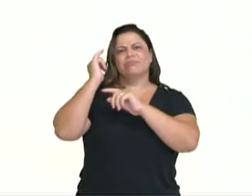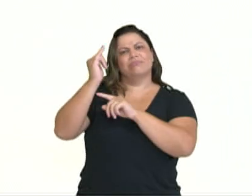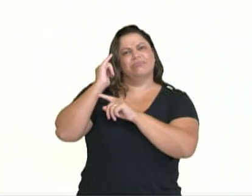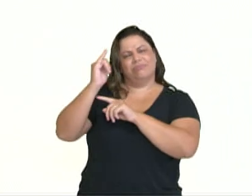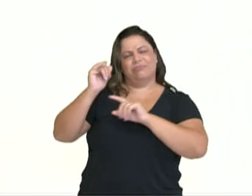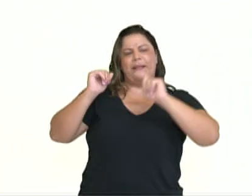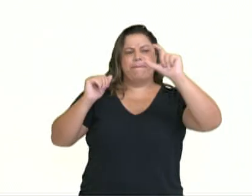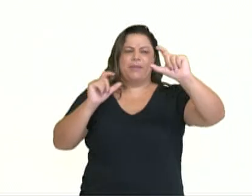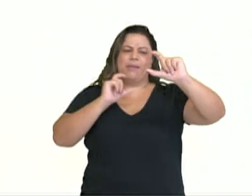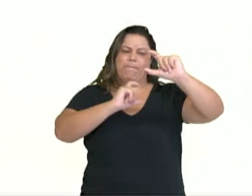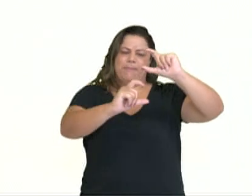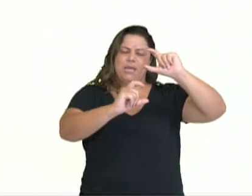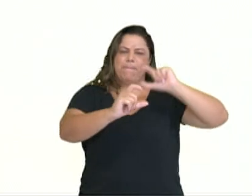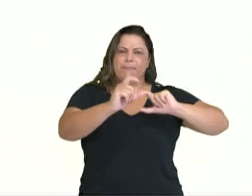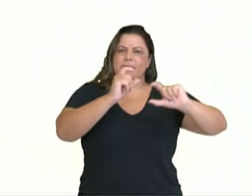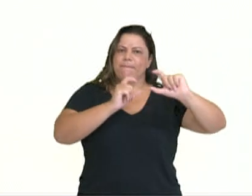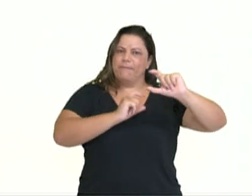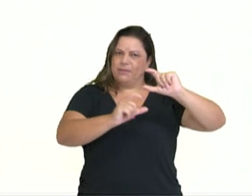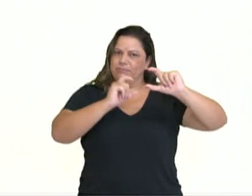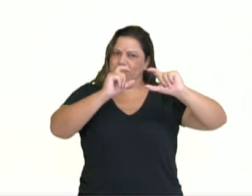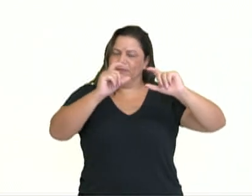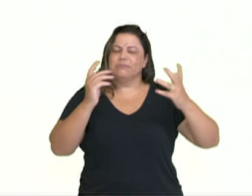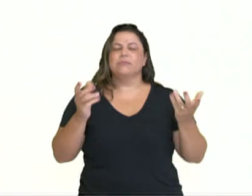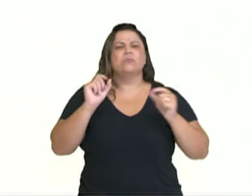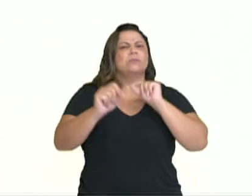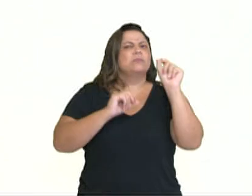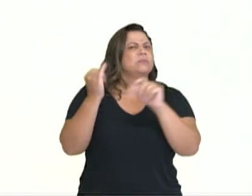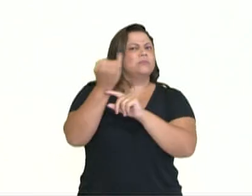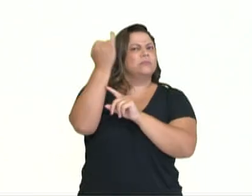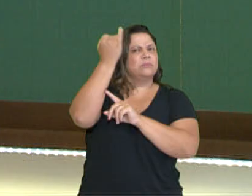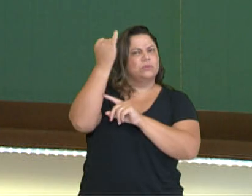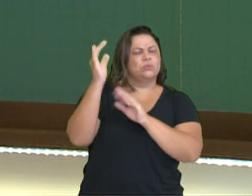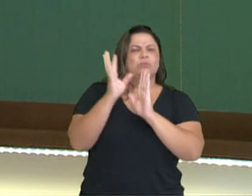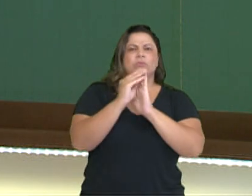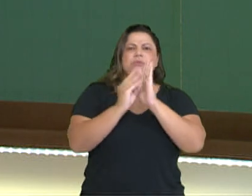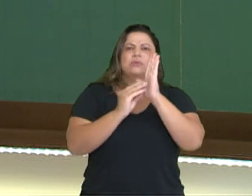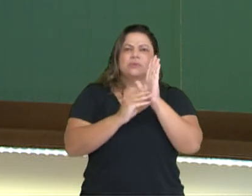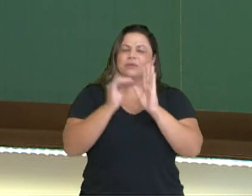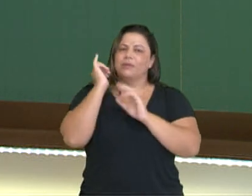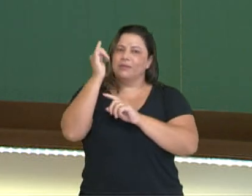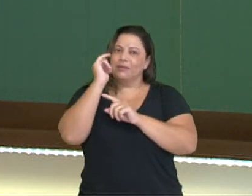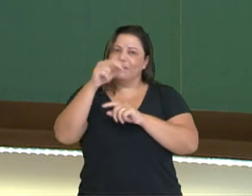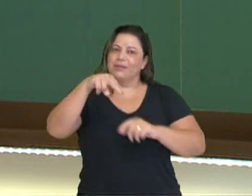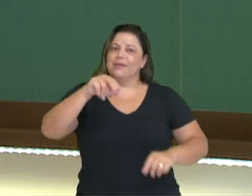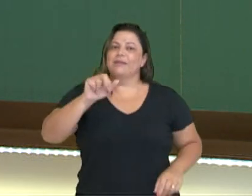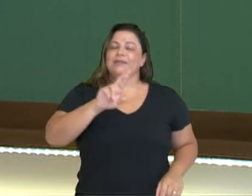partes do enredo. Então, o que é importante quando a gente fala de elementos da narrativa?